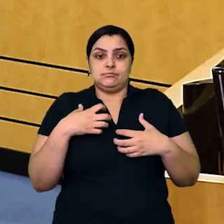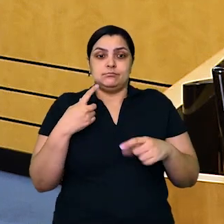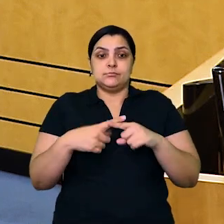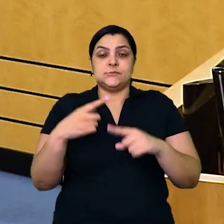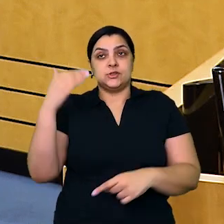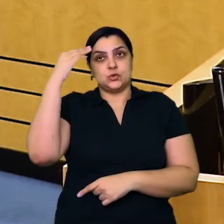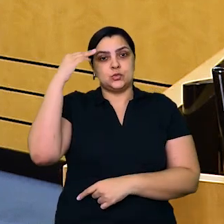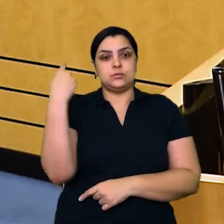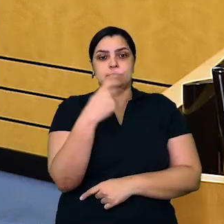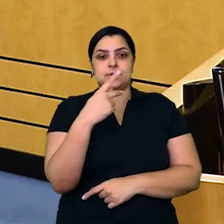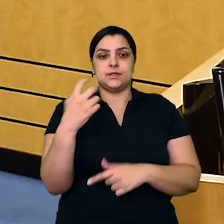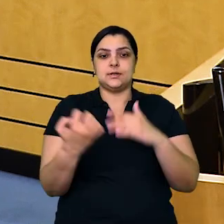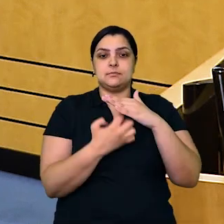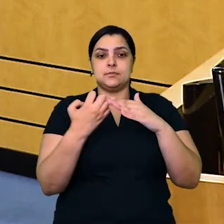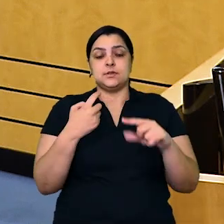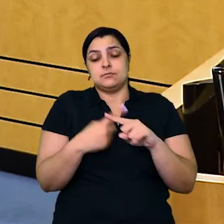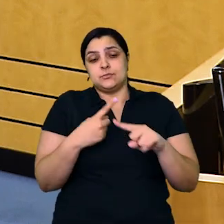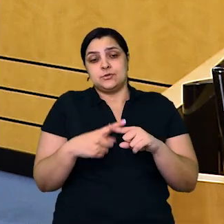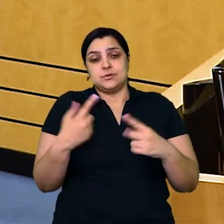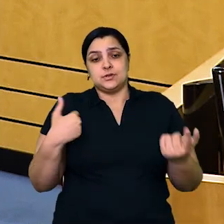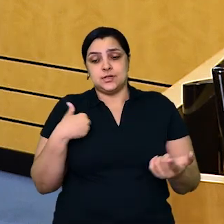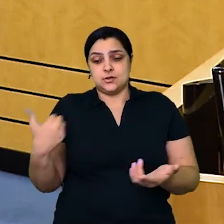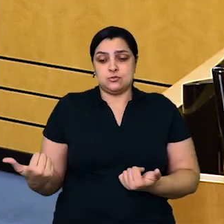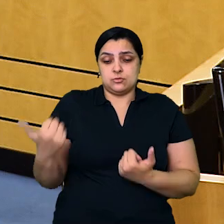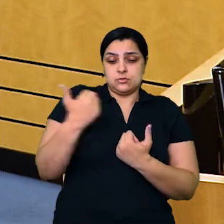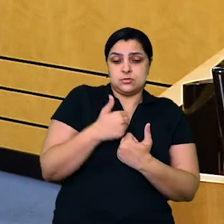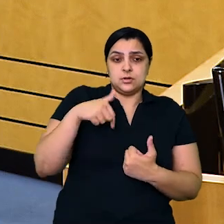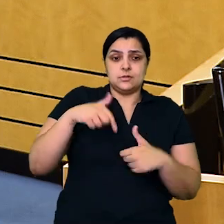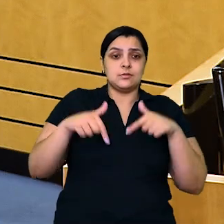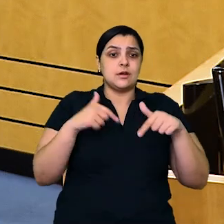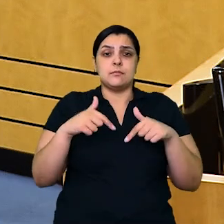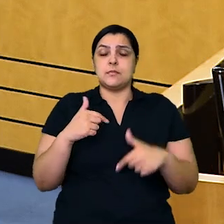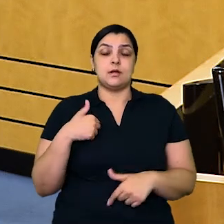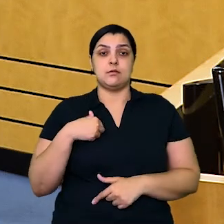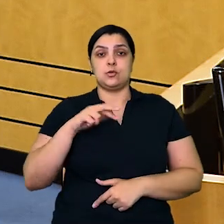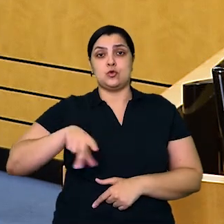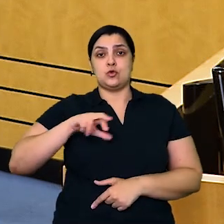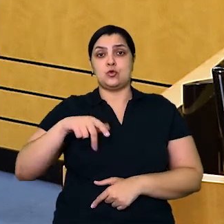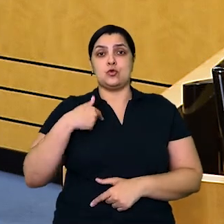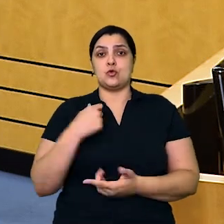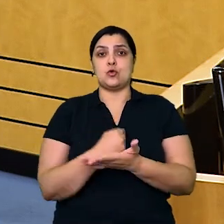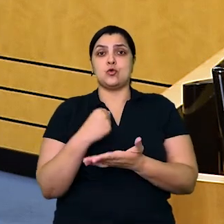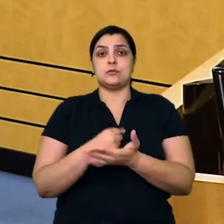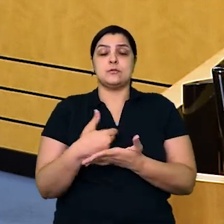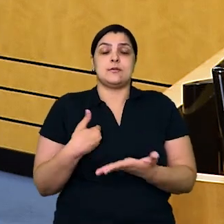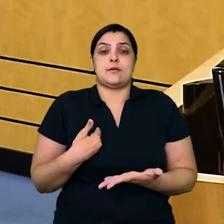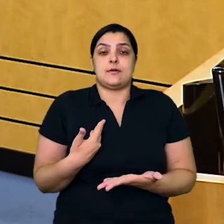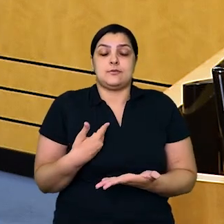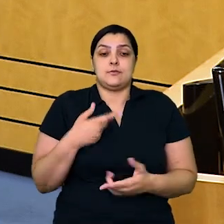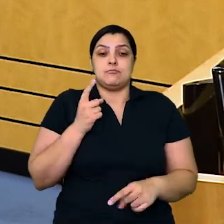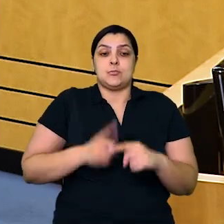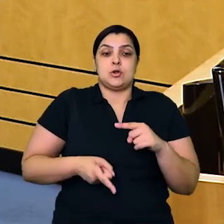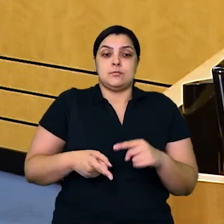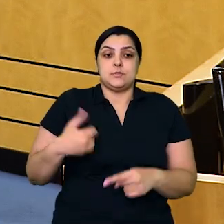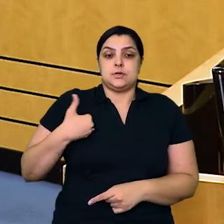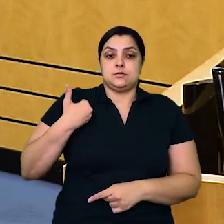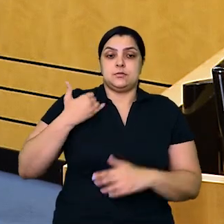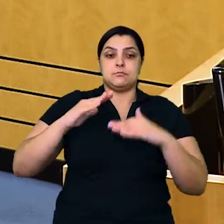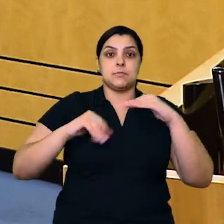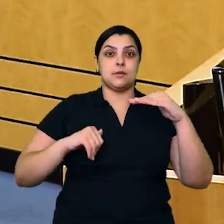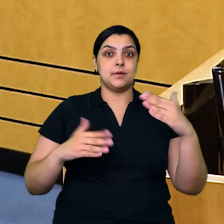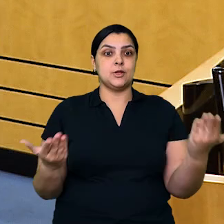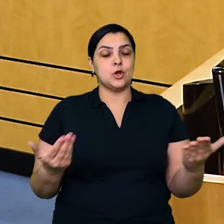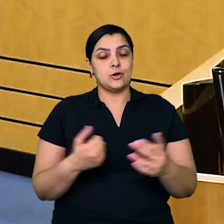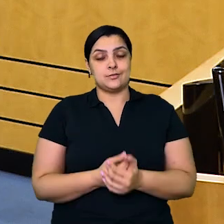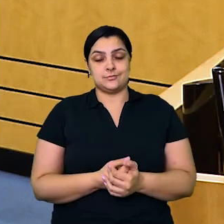por culpa da empresa. Isso porque foi colocado em uma função para a qual não tinha sido contratado e que é proibida a menores de